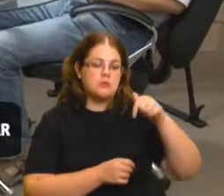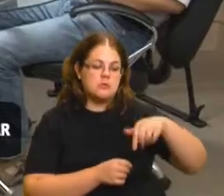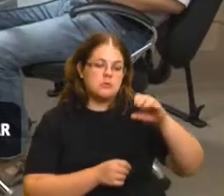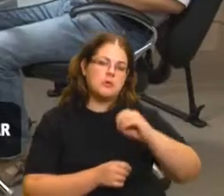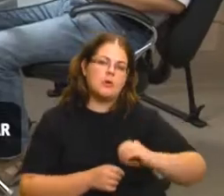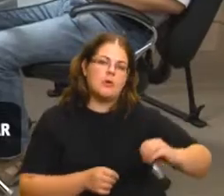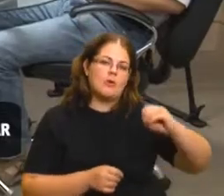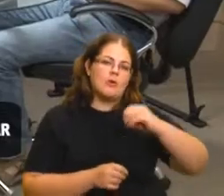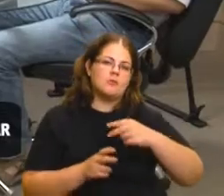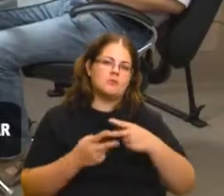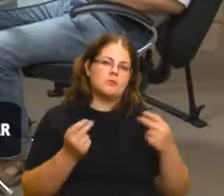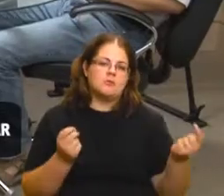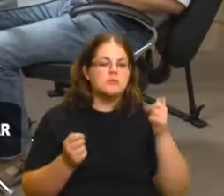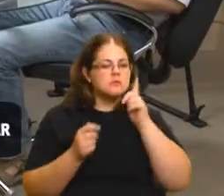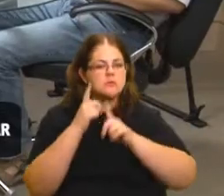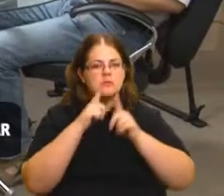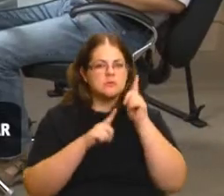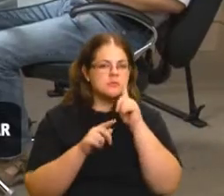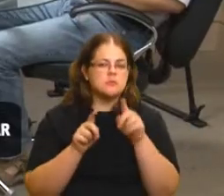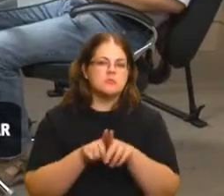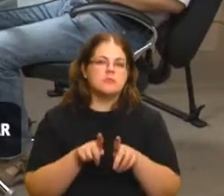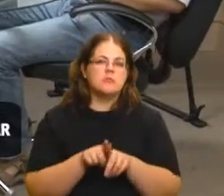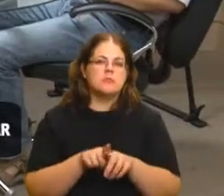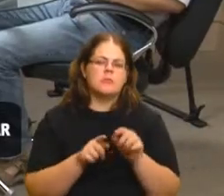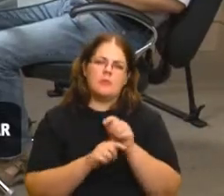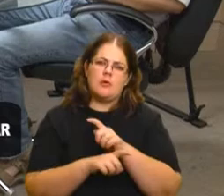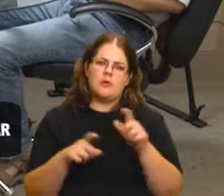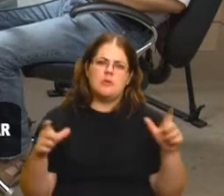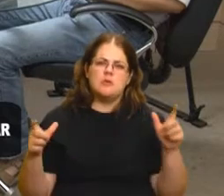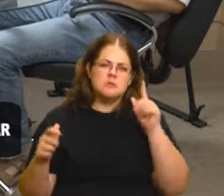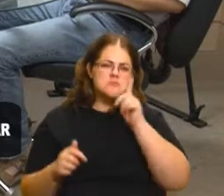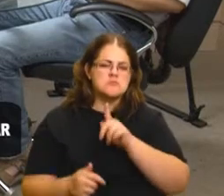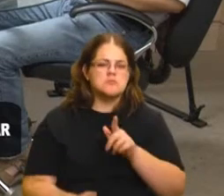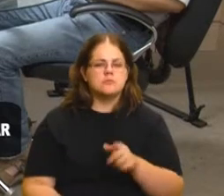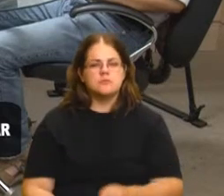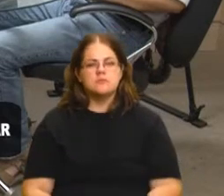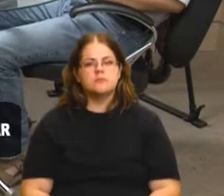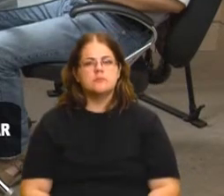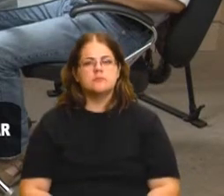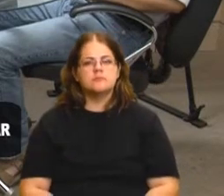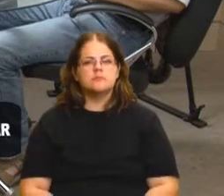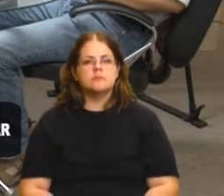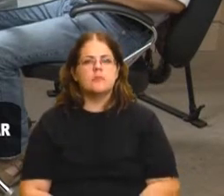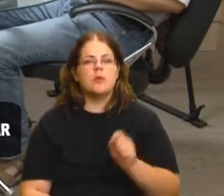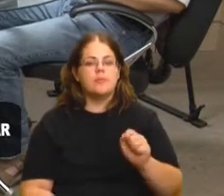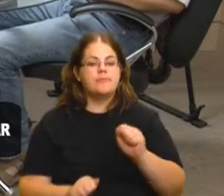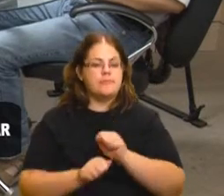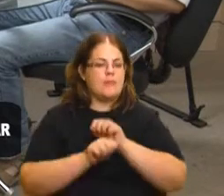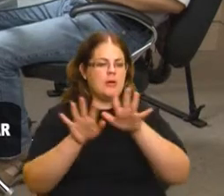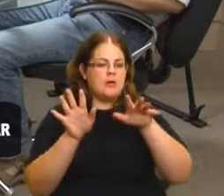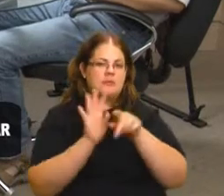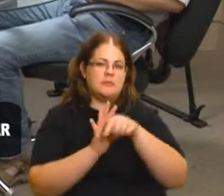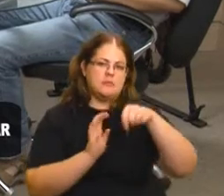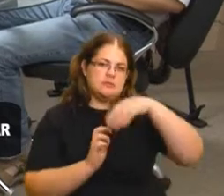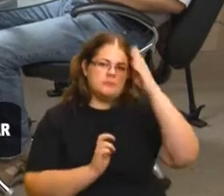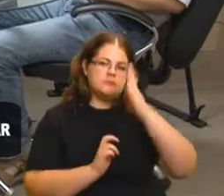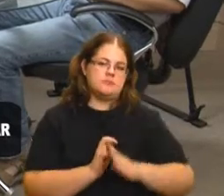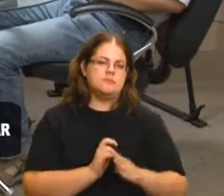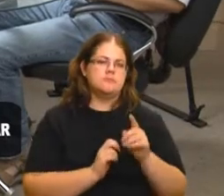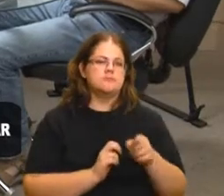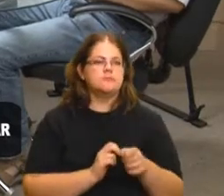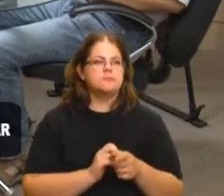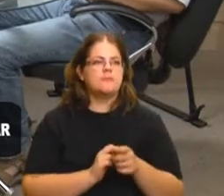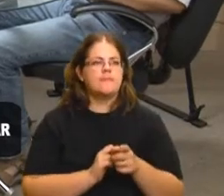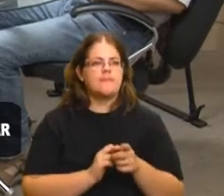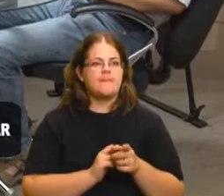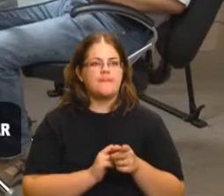paraíso para esse tipo de aplicação. Esse capital vem em massa, né? O que propicia o milagre brasileiro. Crescimento